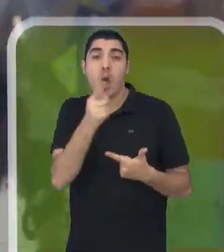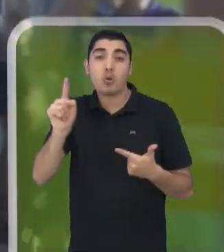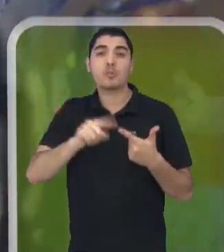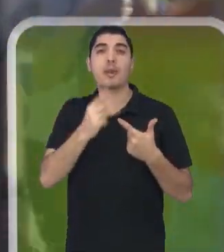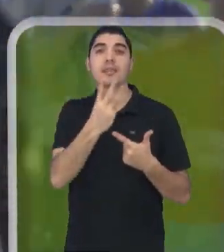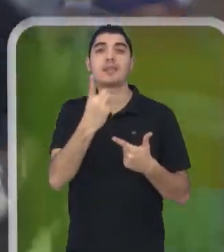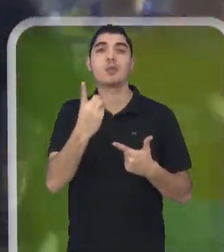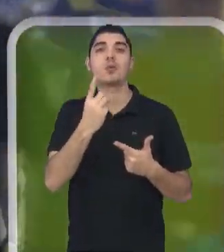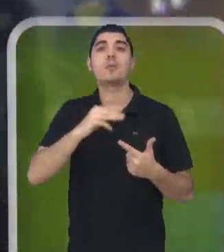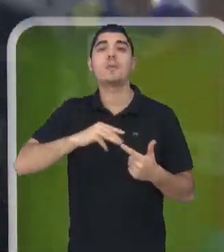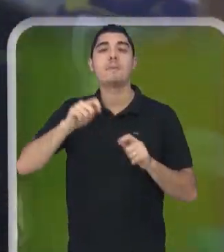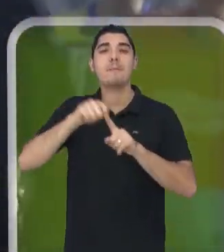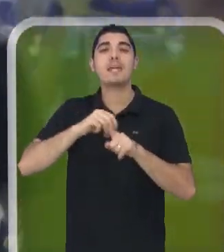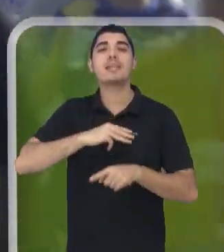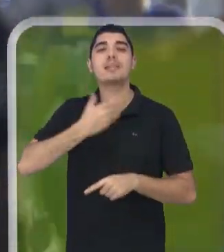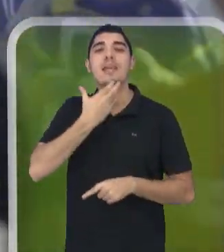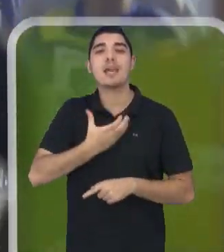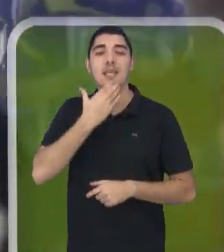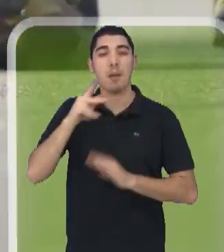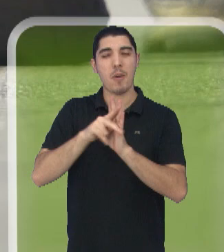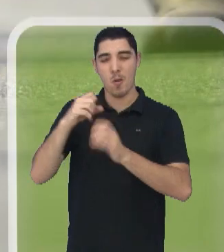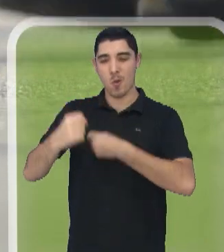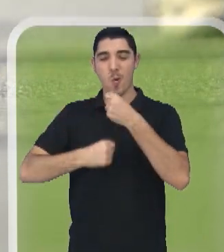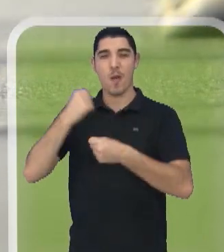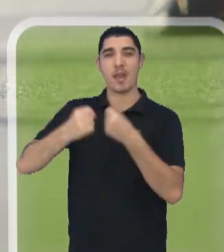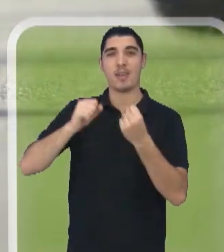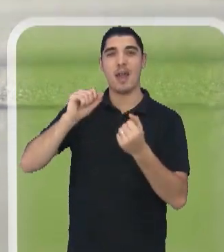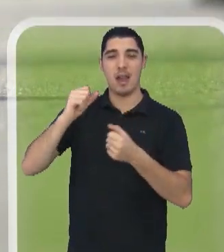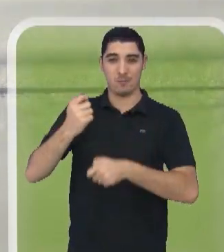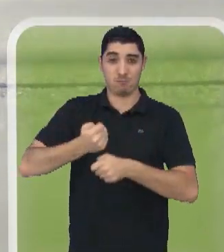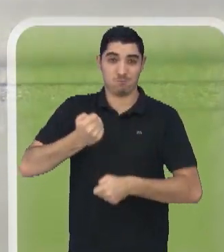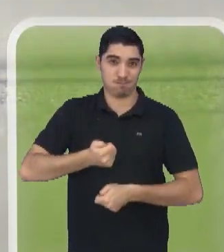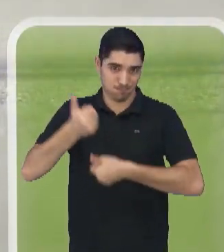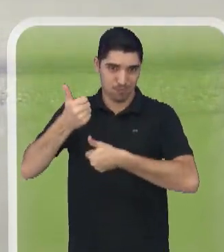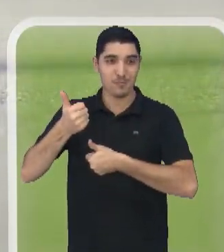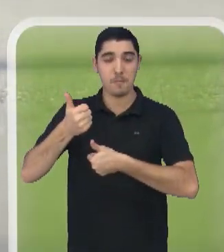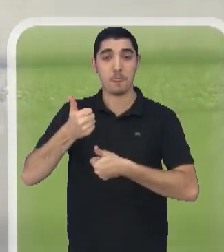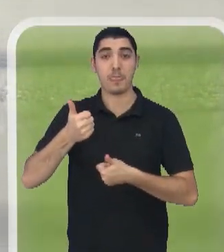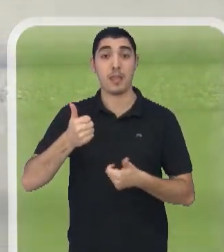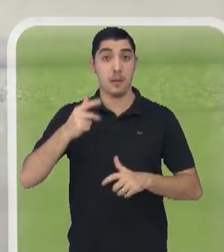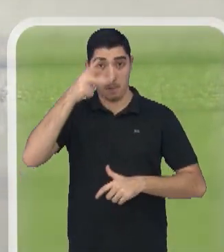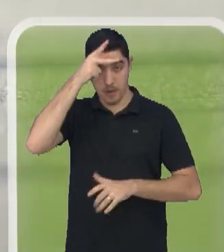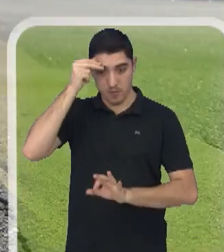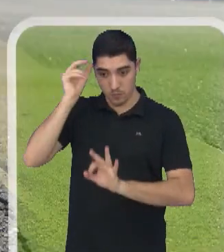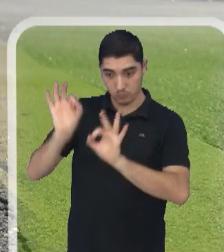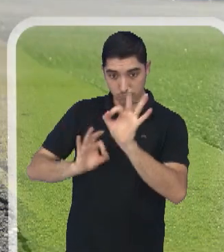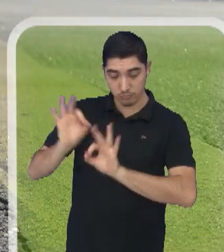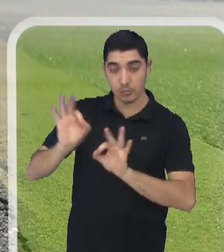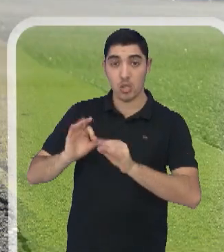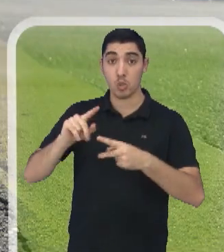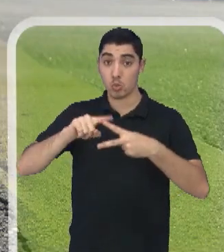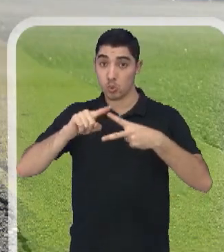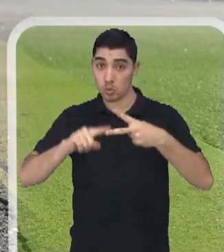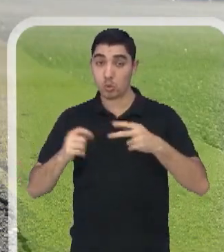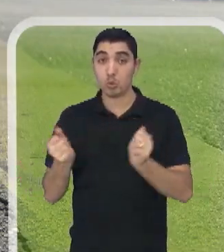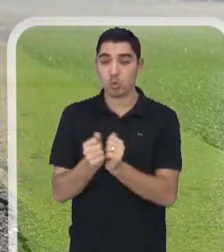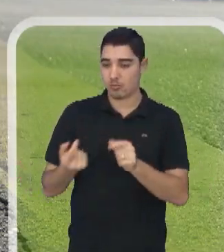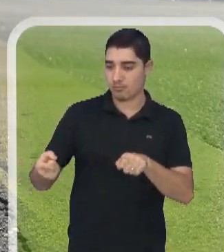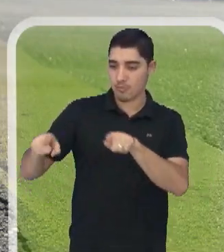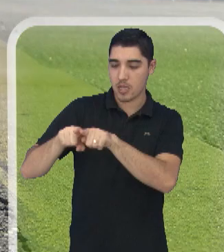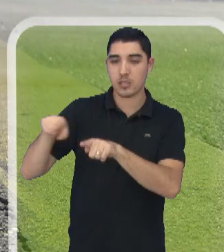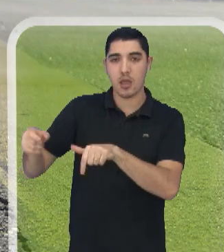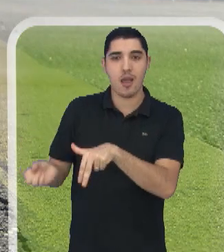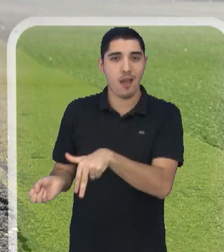já tradicional Corrida da Virada Joseense. A Prefeitura vai organizar 2 dessas provas em parceria com o Instituto